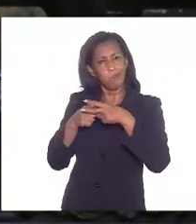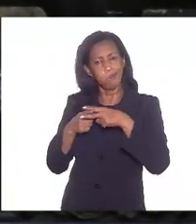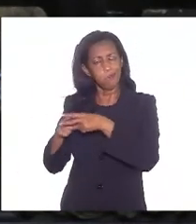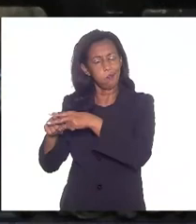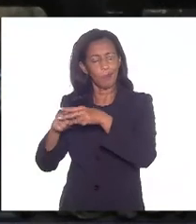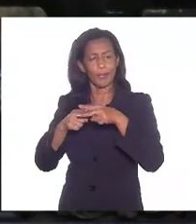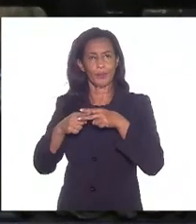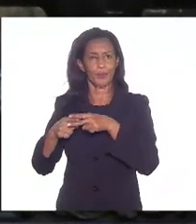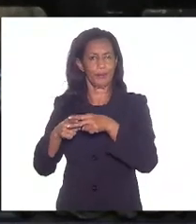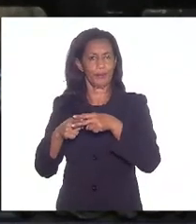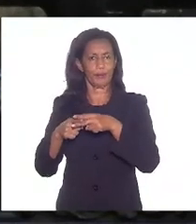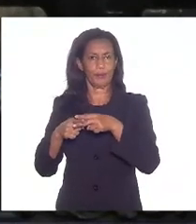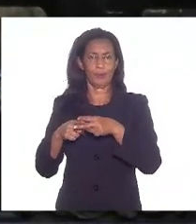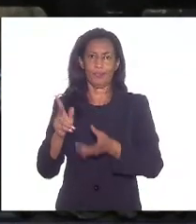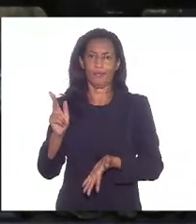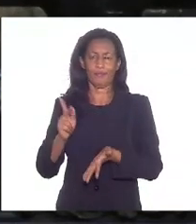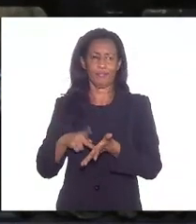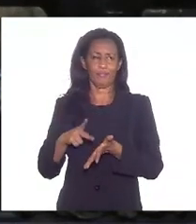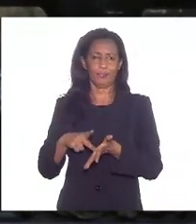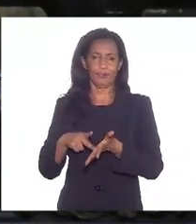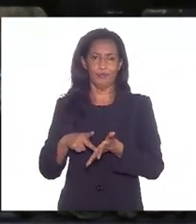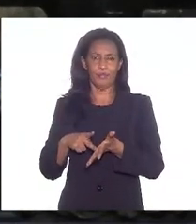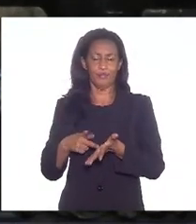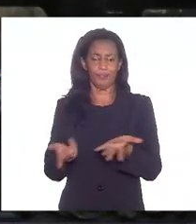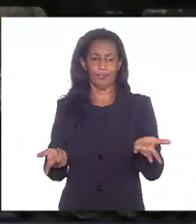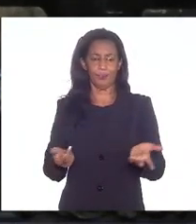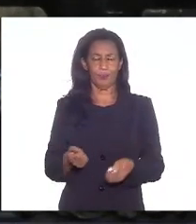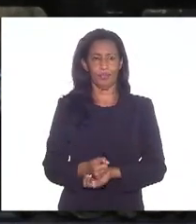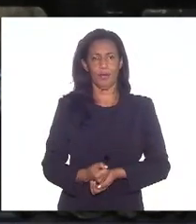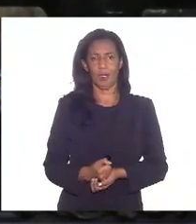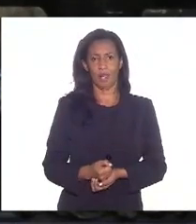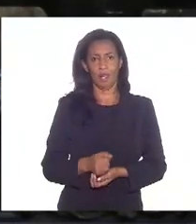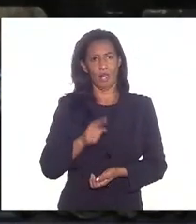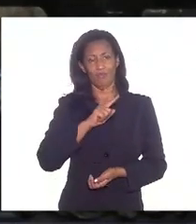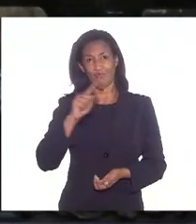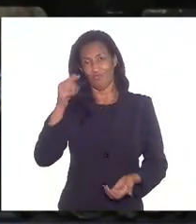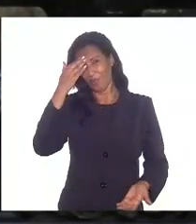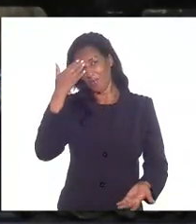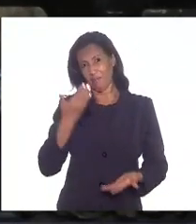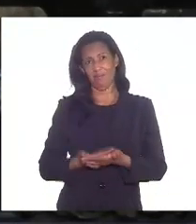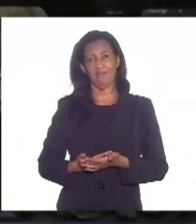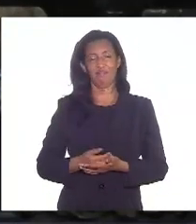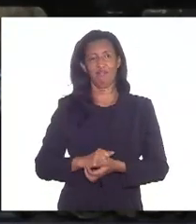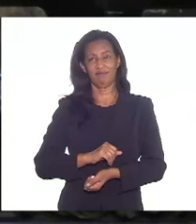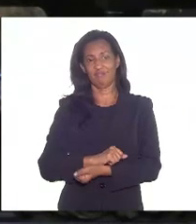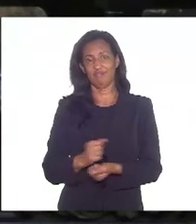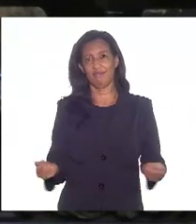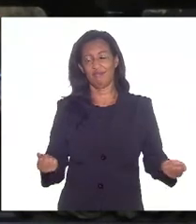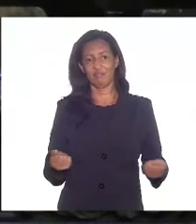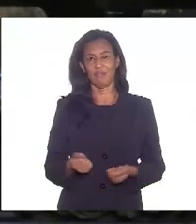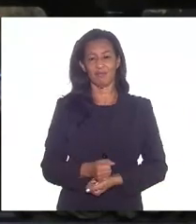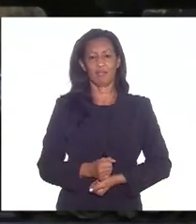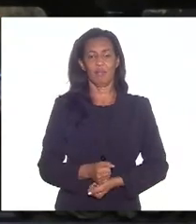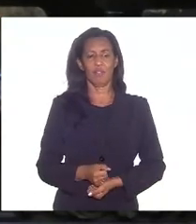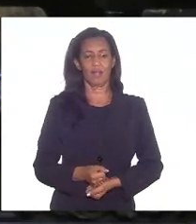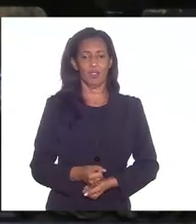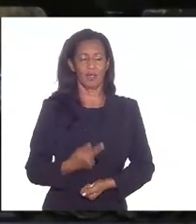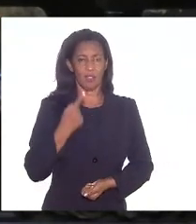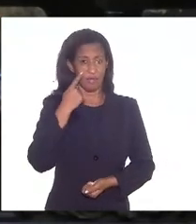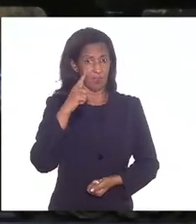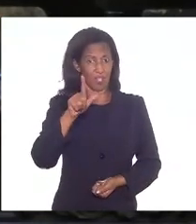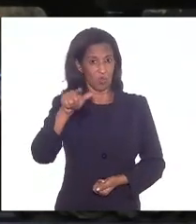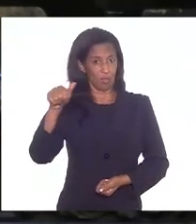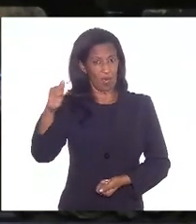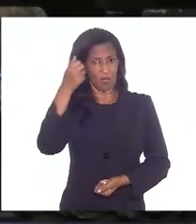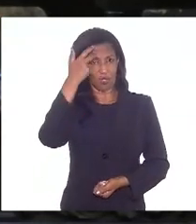reajustamento é realmente absolutamente inacreditável. Considerar que o nosso gás